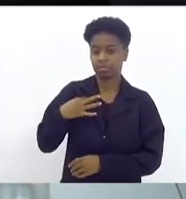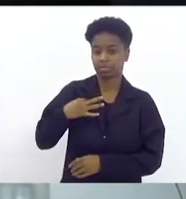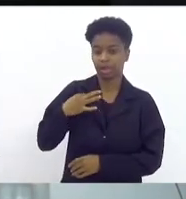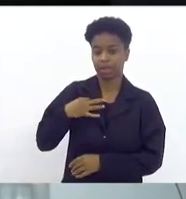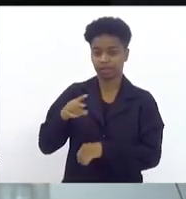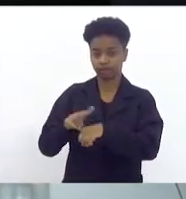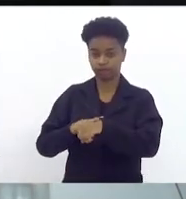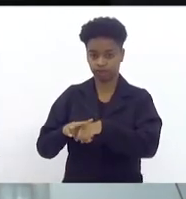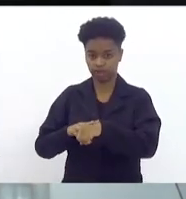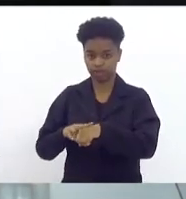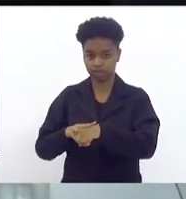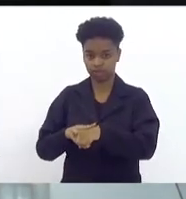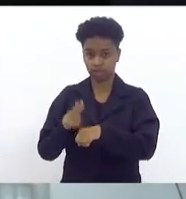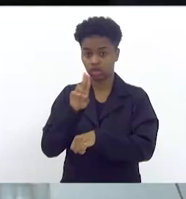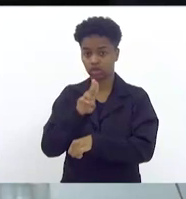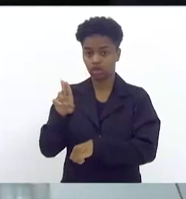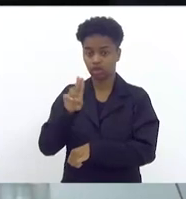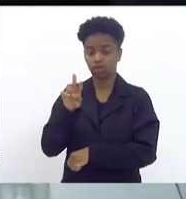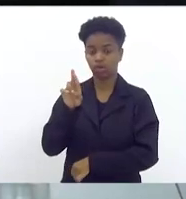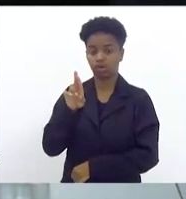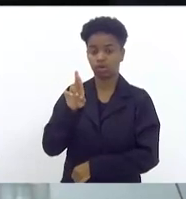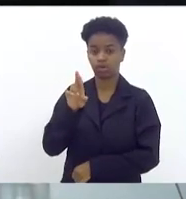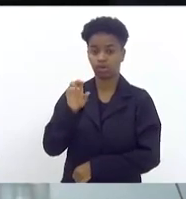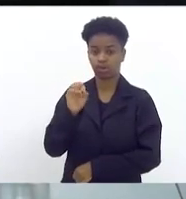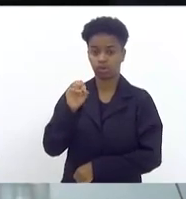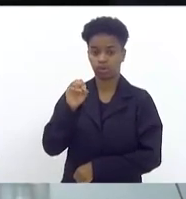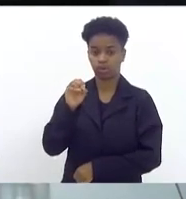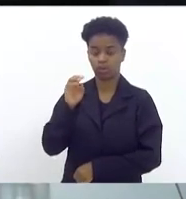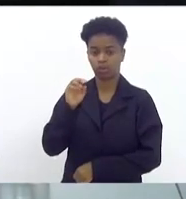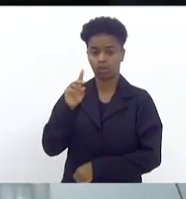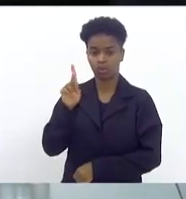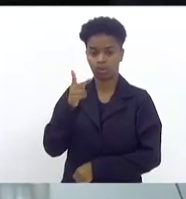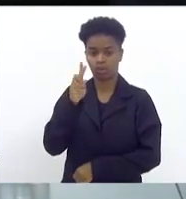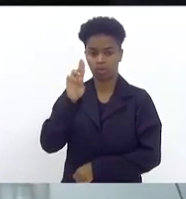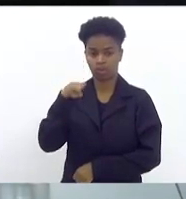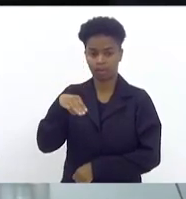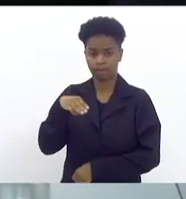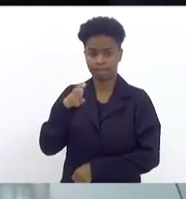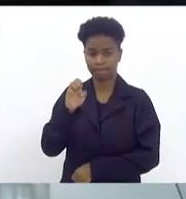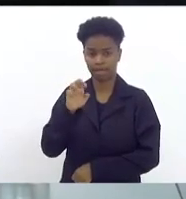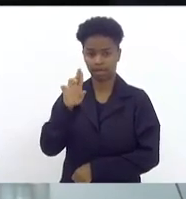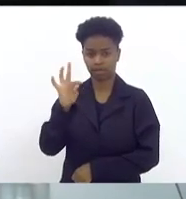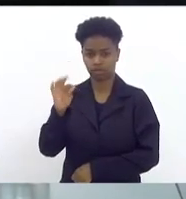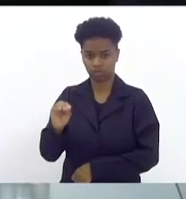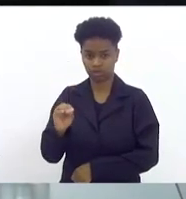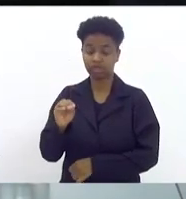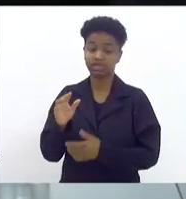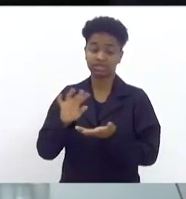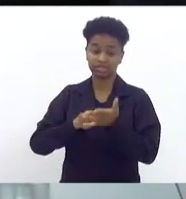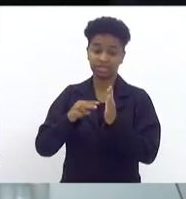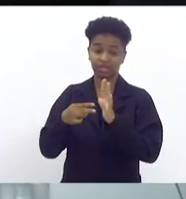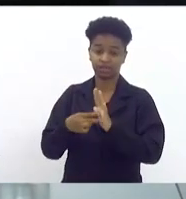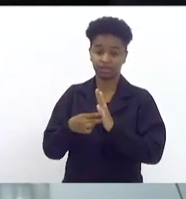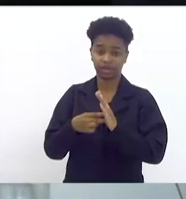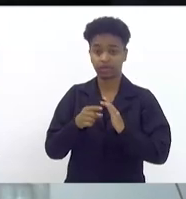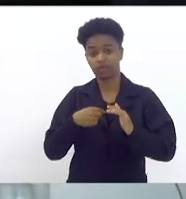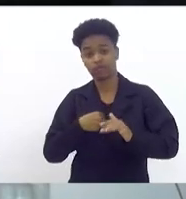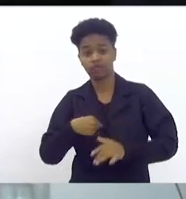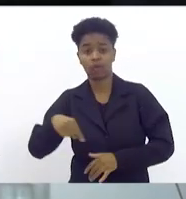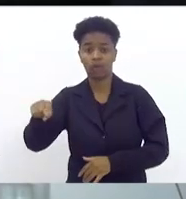verdes, o nome Roberto. Sabe por quê, deputado? Roma, Berlim, Tóquio. O nome